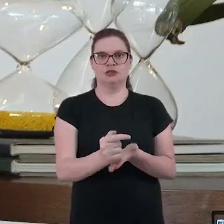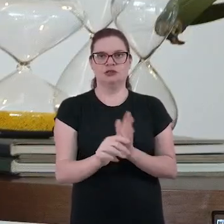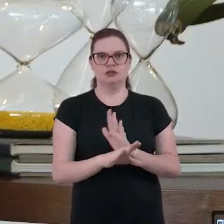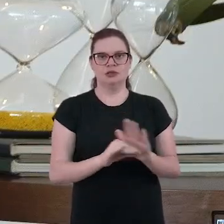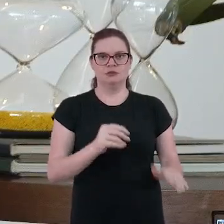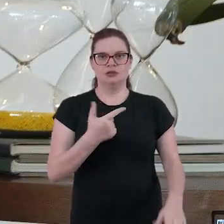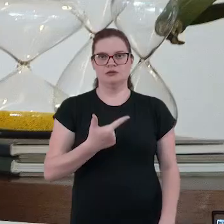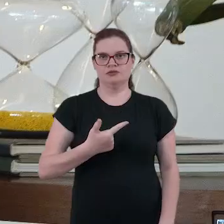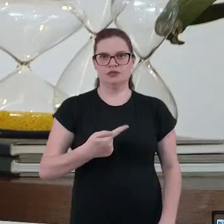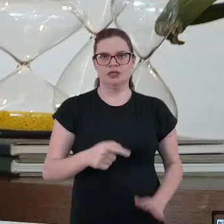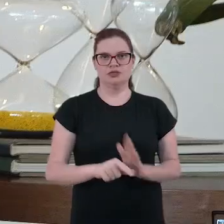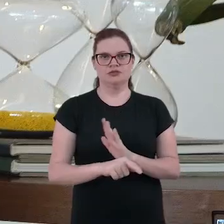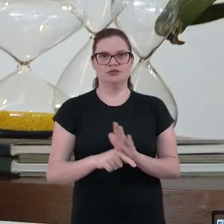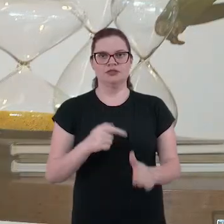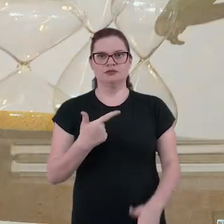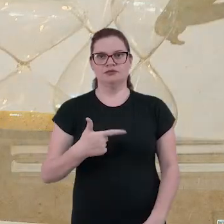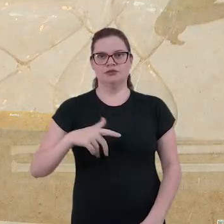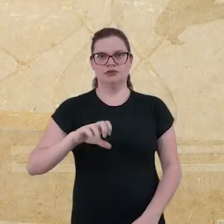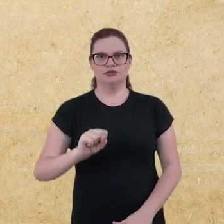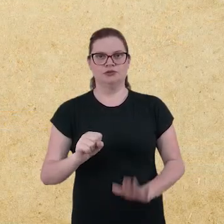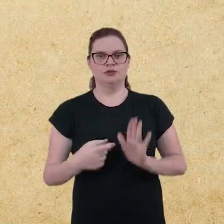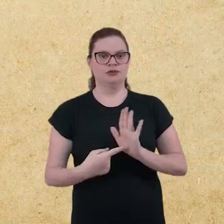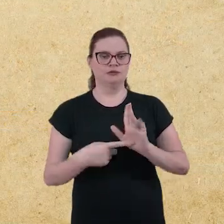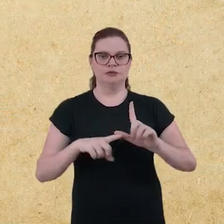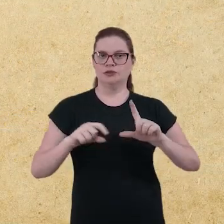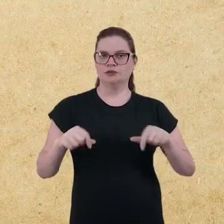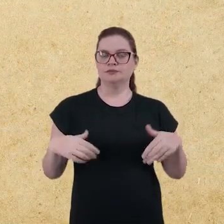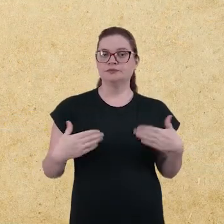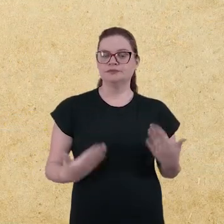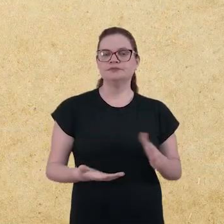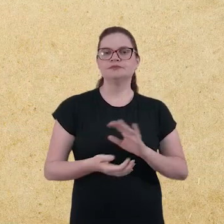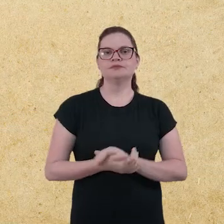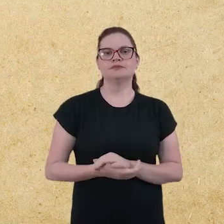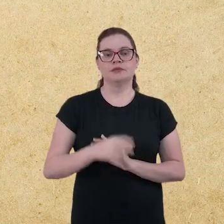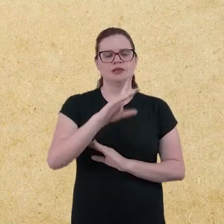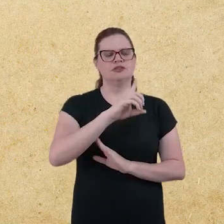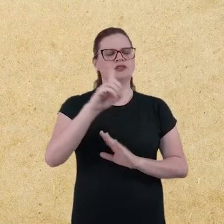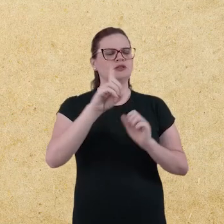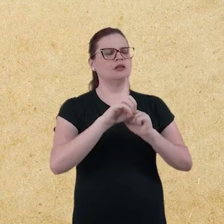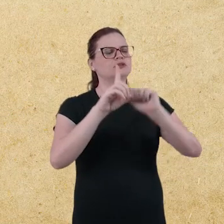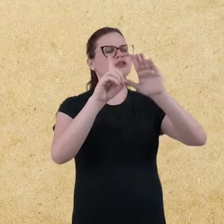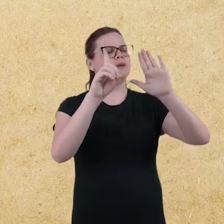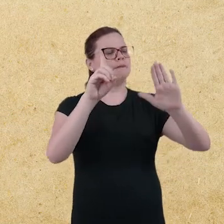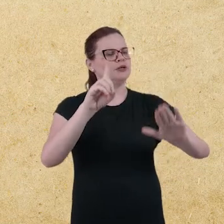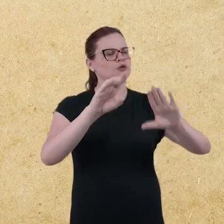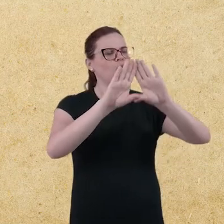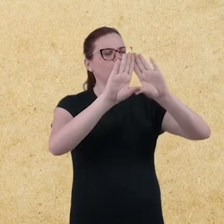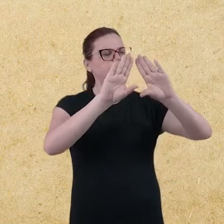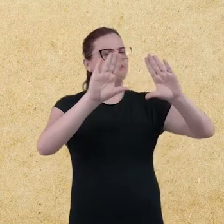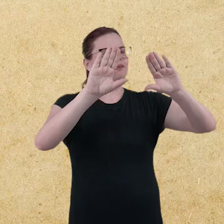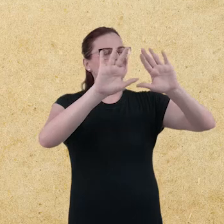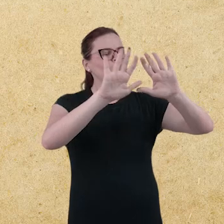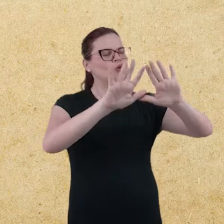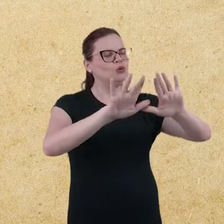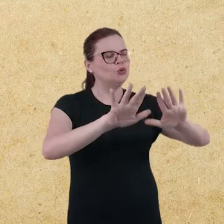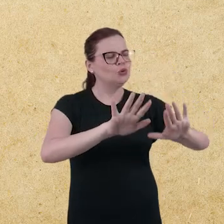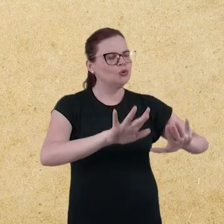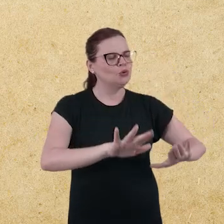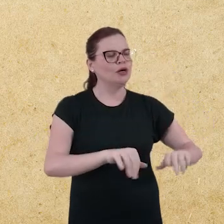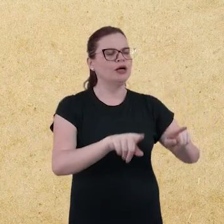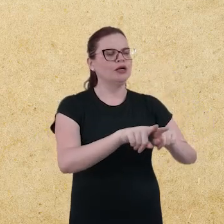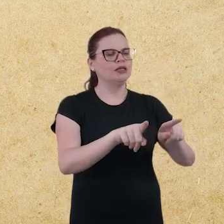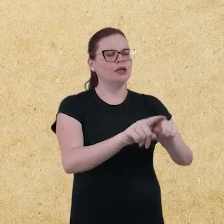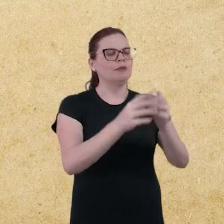episódio, está em Gênesis 27, 28, que diz assim: Assim, pois, te dê Deus do orvalho dos céus e